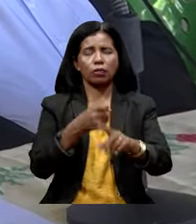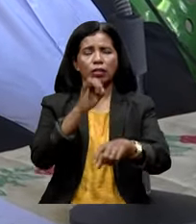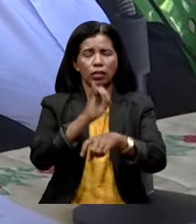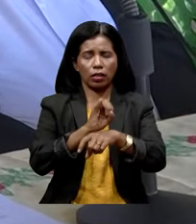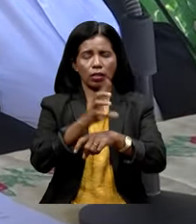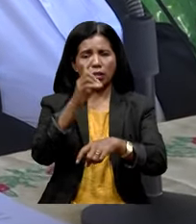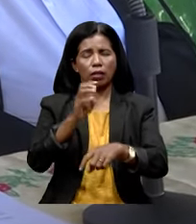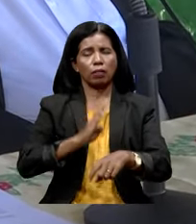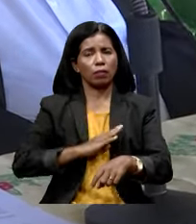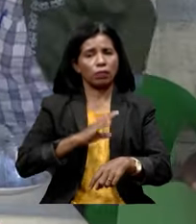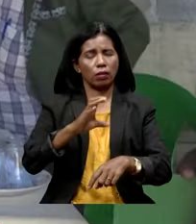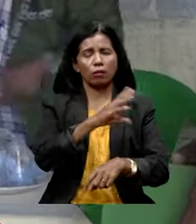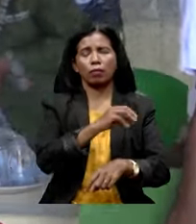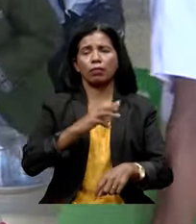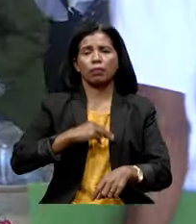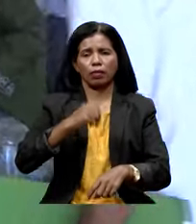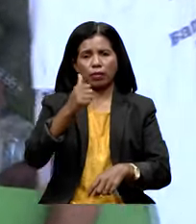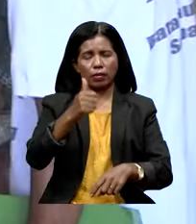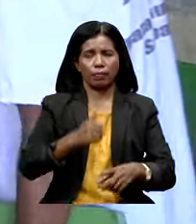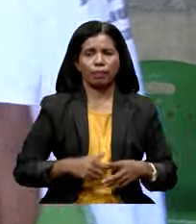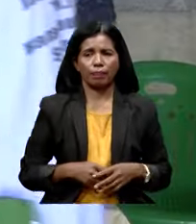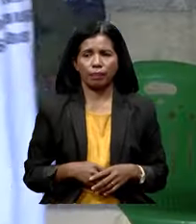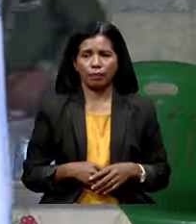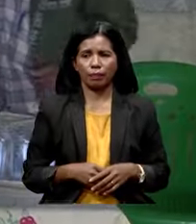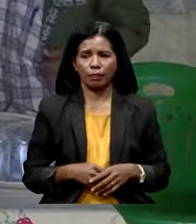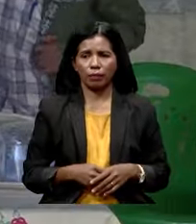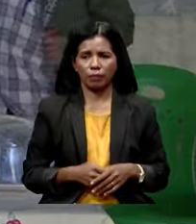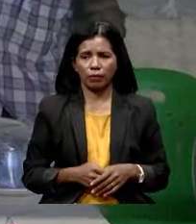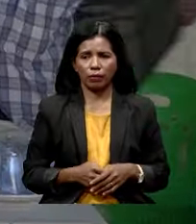Dili, Baucau, no Maliana. Emerenciana Martins, Mário Ferreira, GMN.